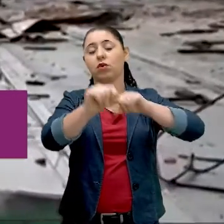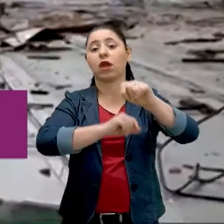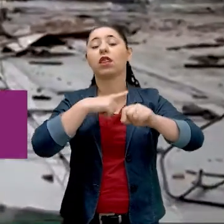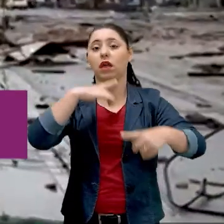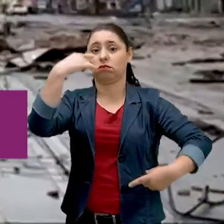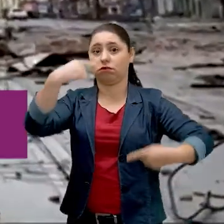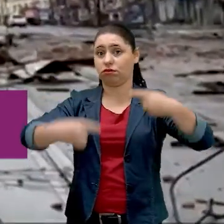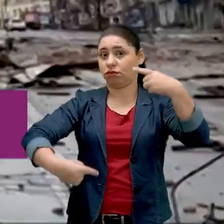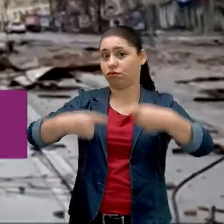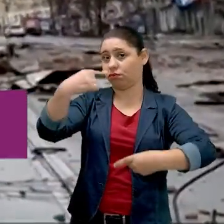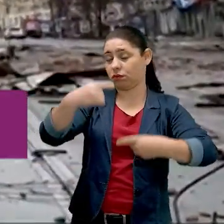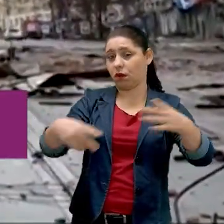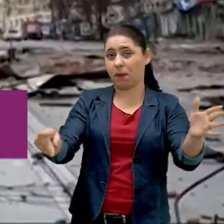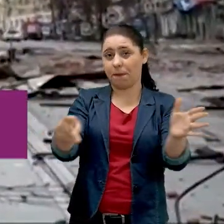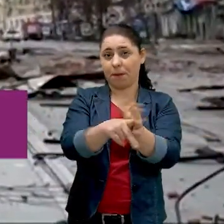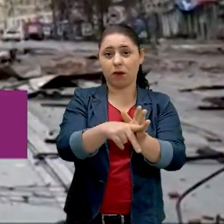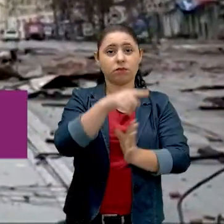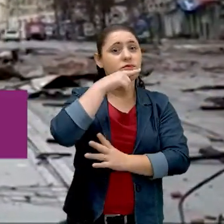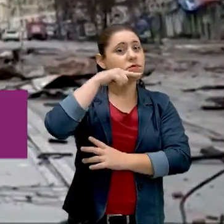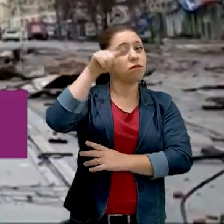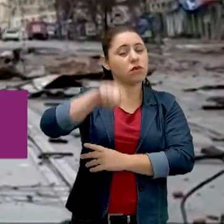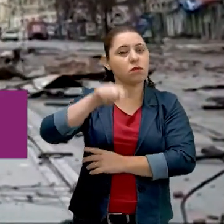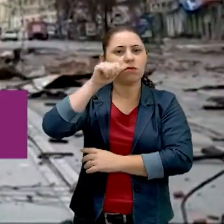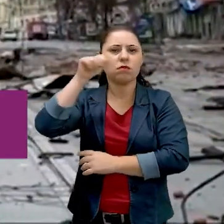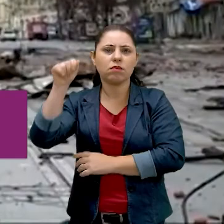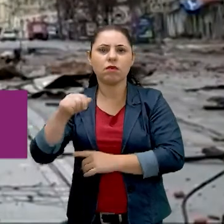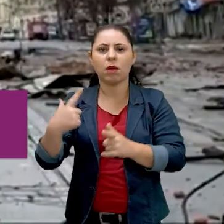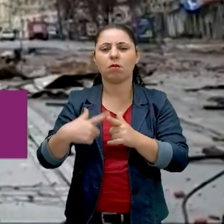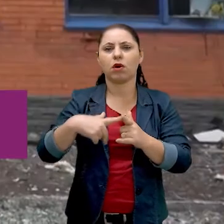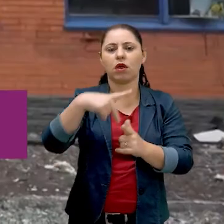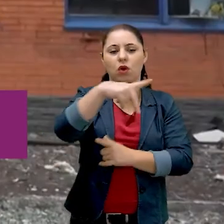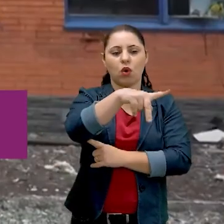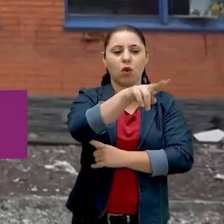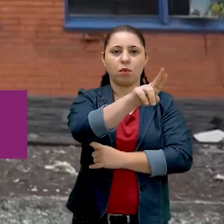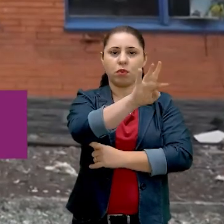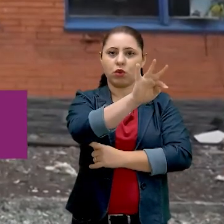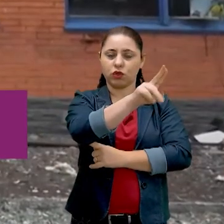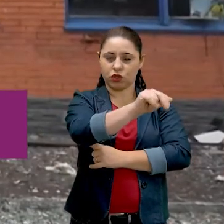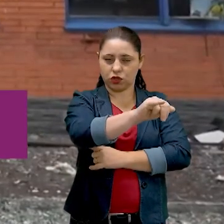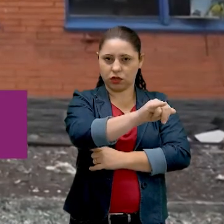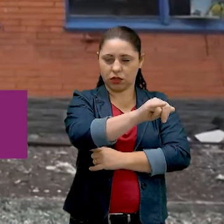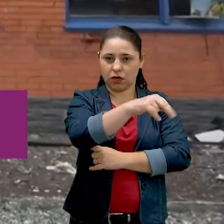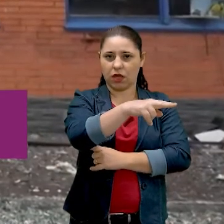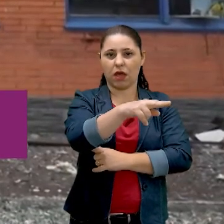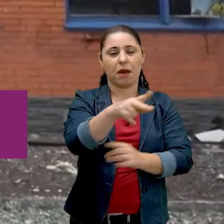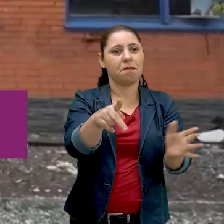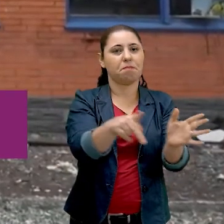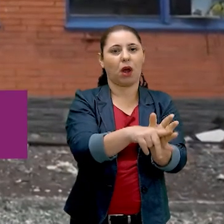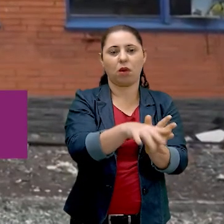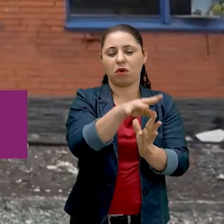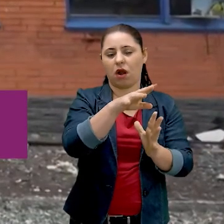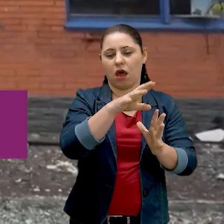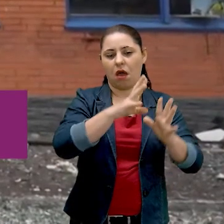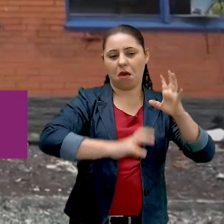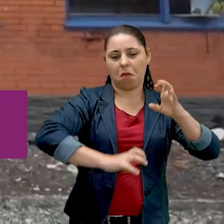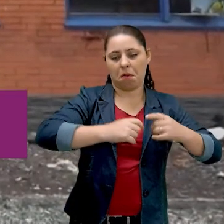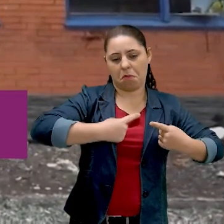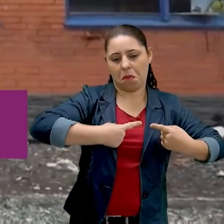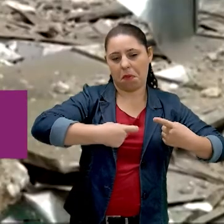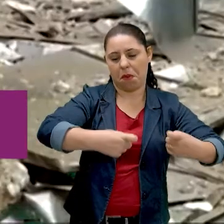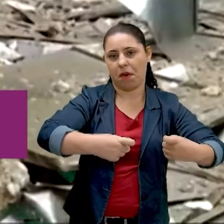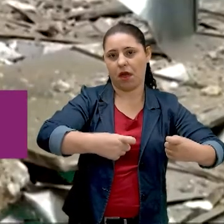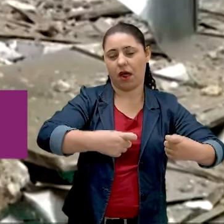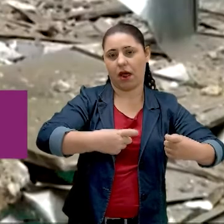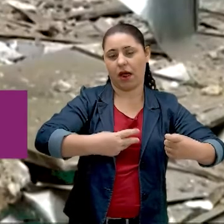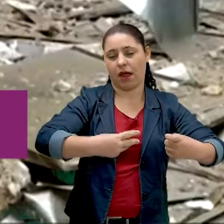vem essa disputa entre a Rússia e a Ucrânia. Porque o Putin, ele é uma herança da Guerra Fria. Isso é fato